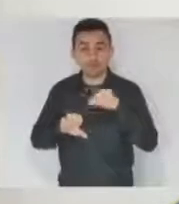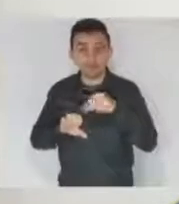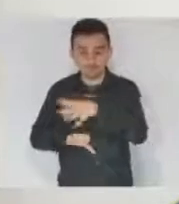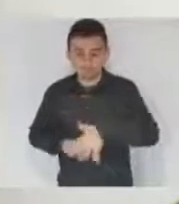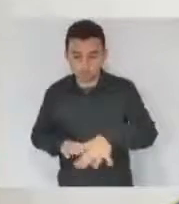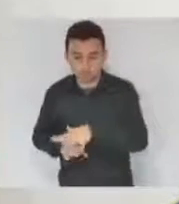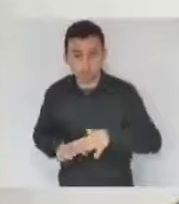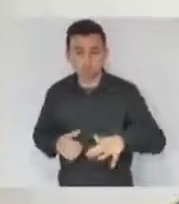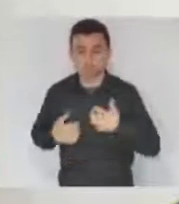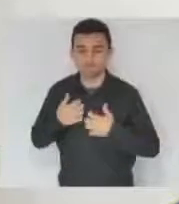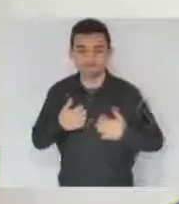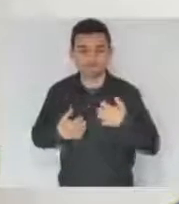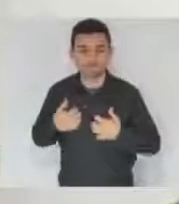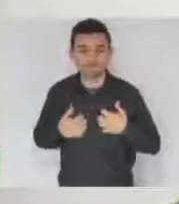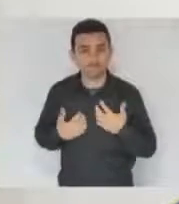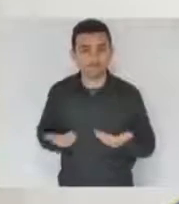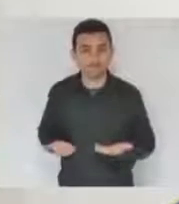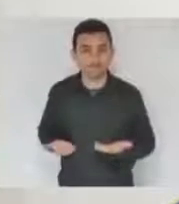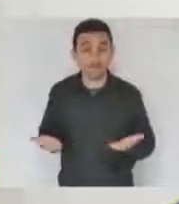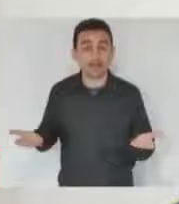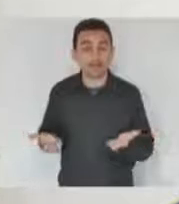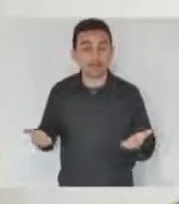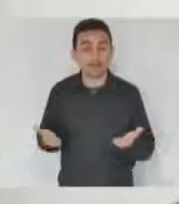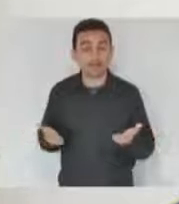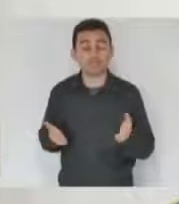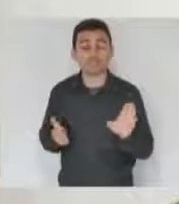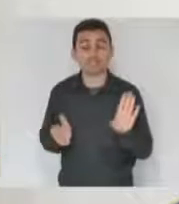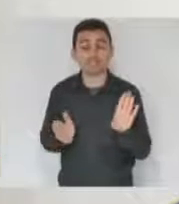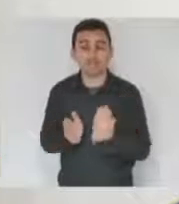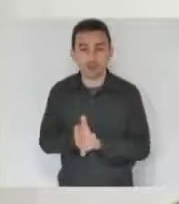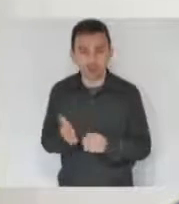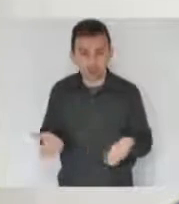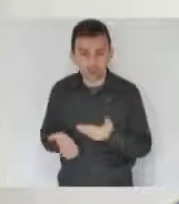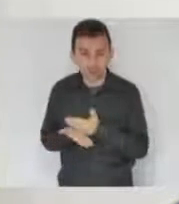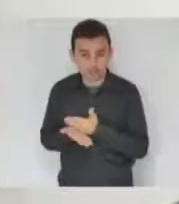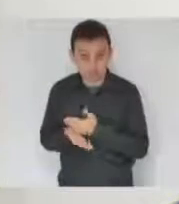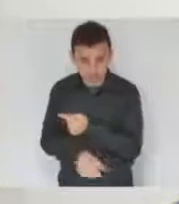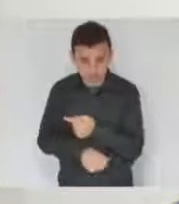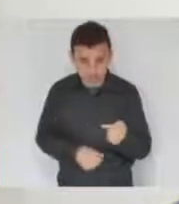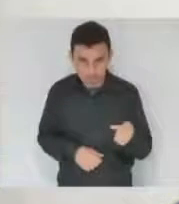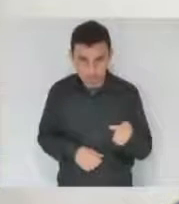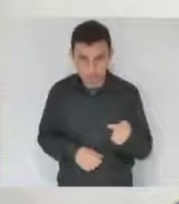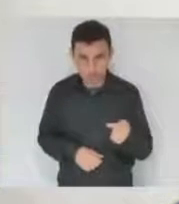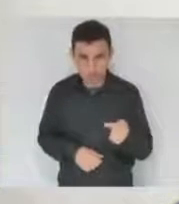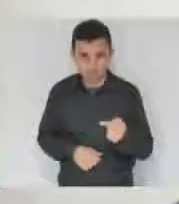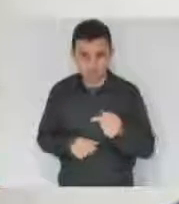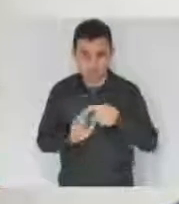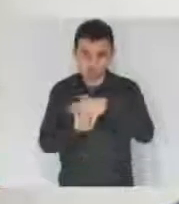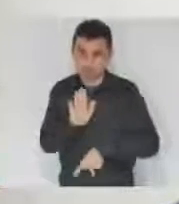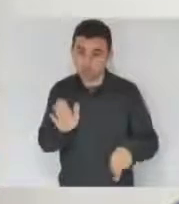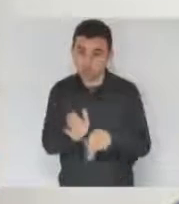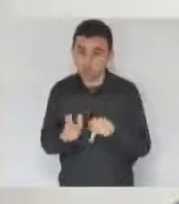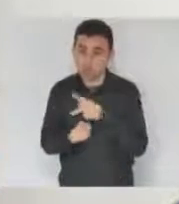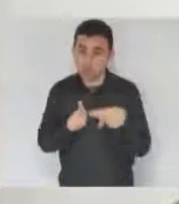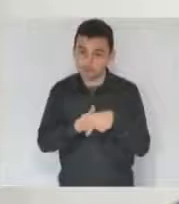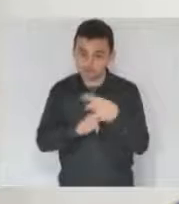Catarina. E também chega, nesta semana, o projeto da Previdência do